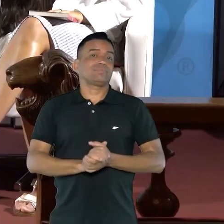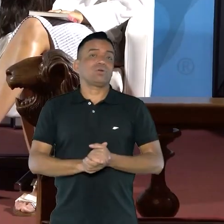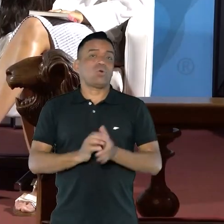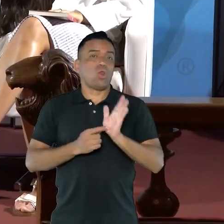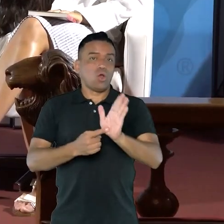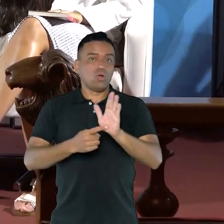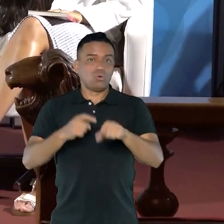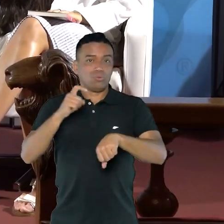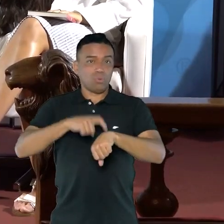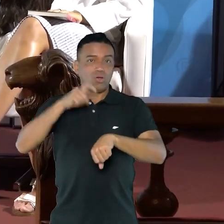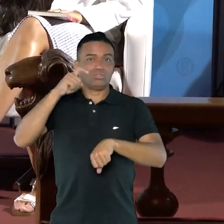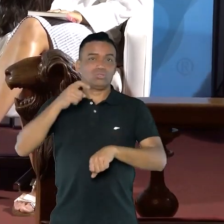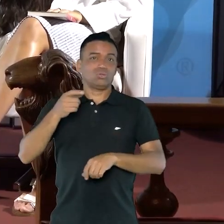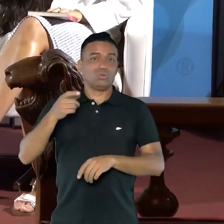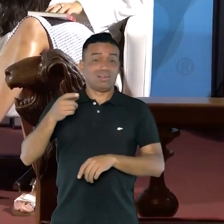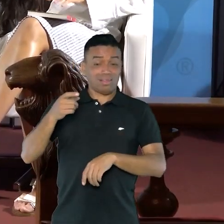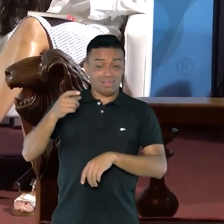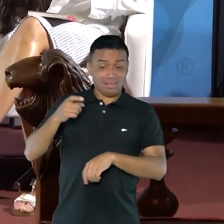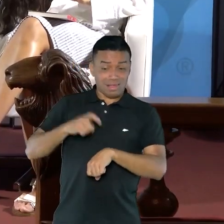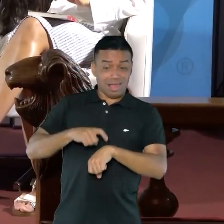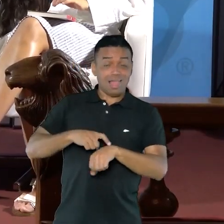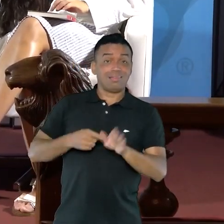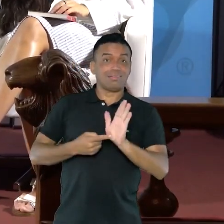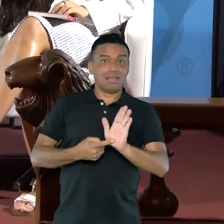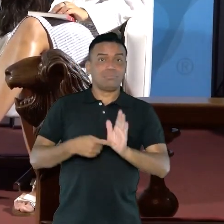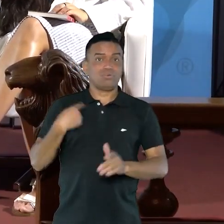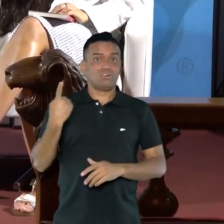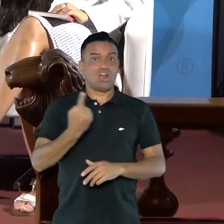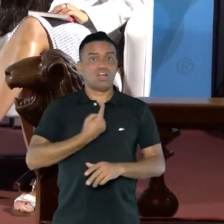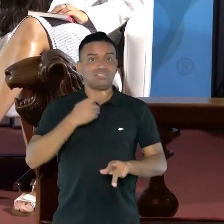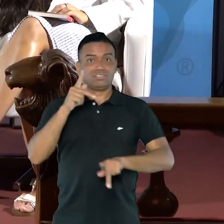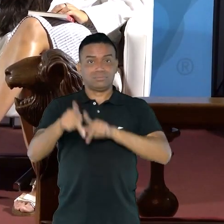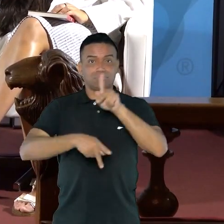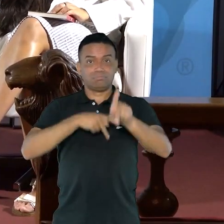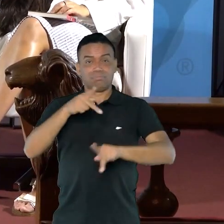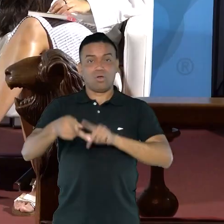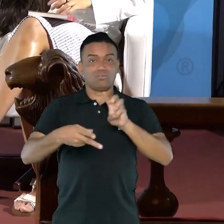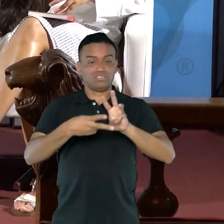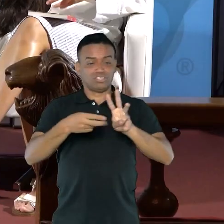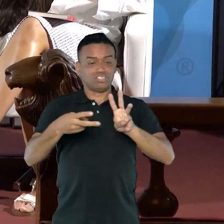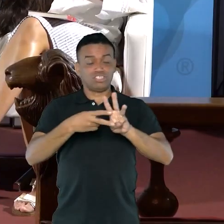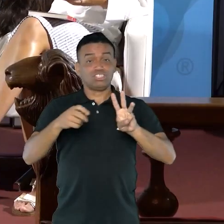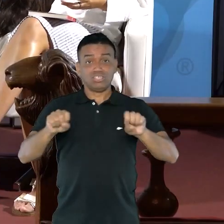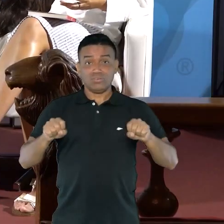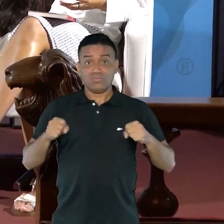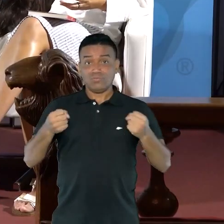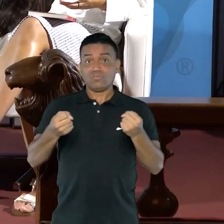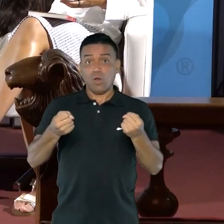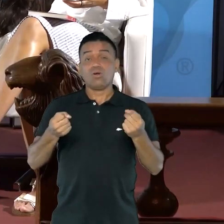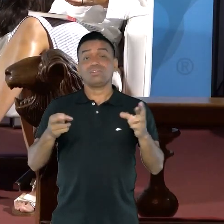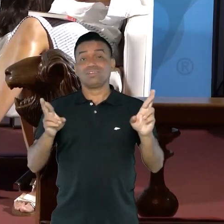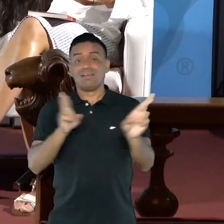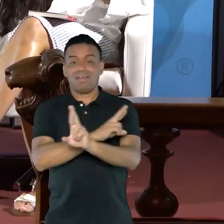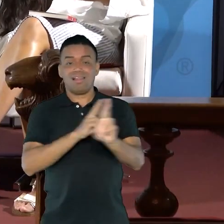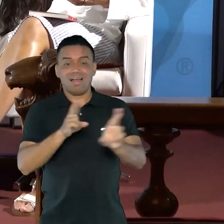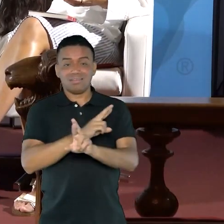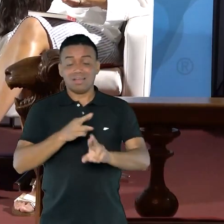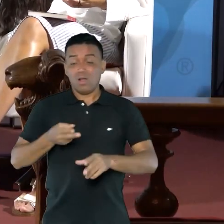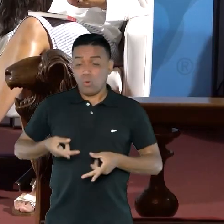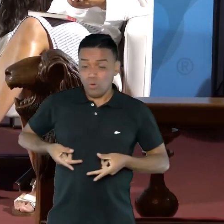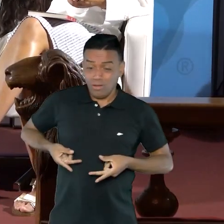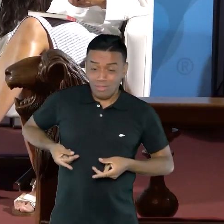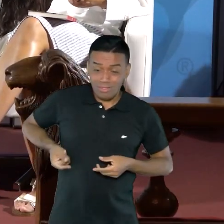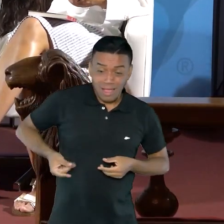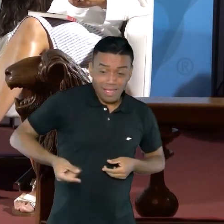do tempo, é para dizer que nós, povos indígenas, temos uma relação com o tempo que é de muito